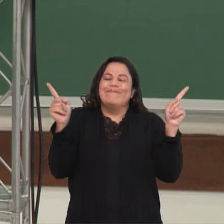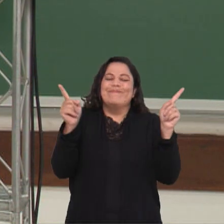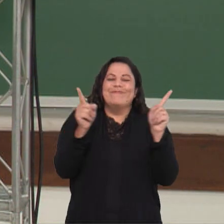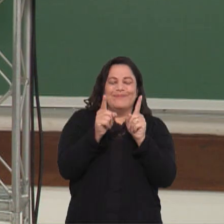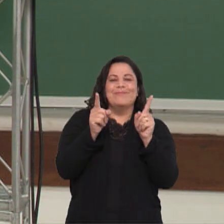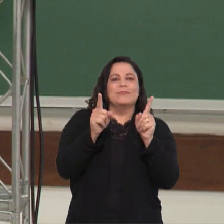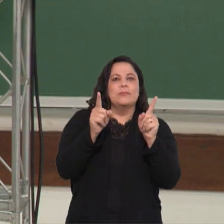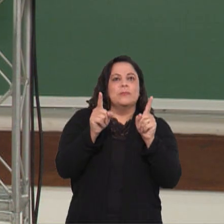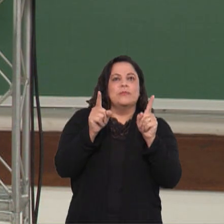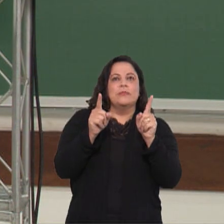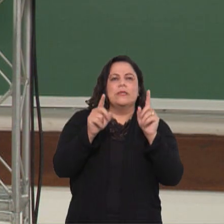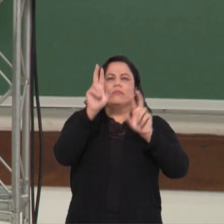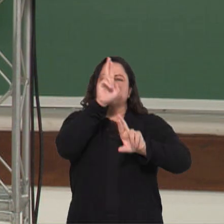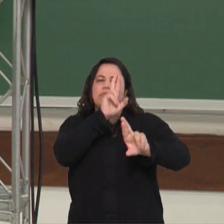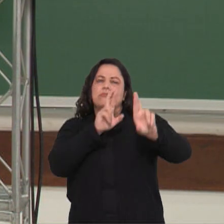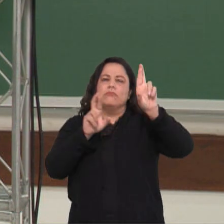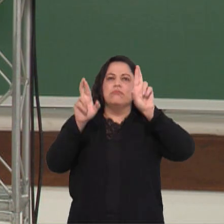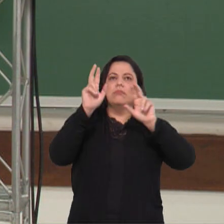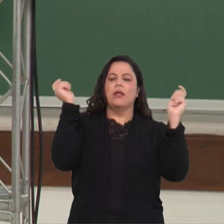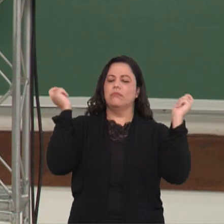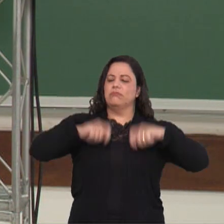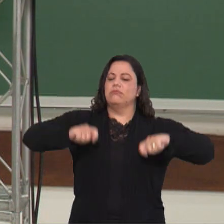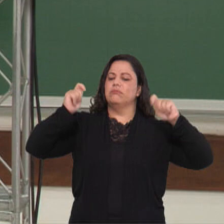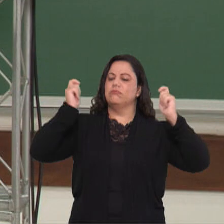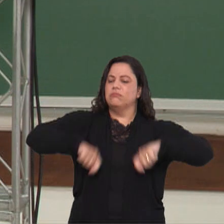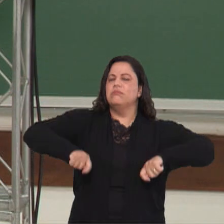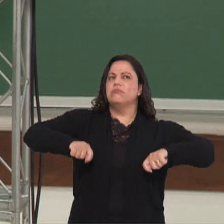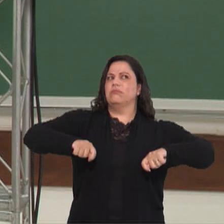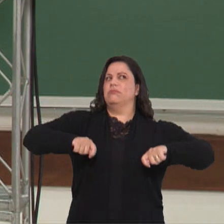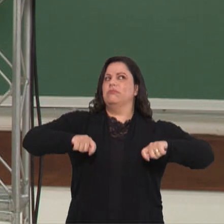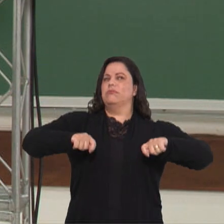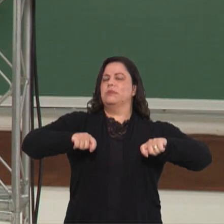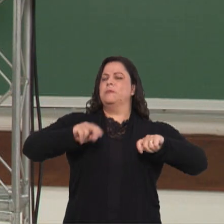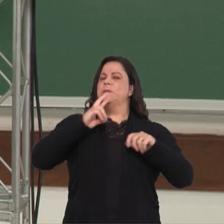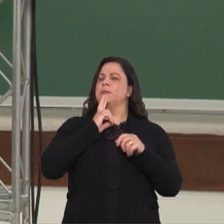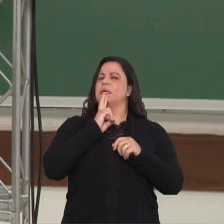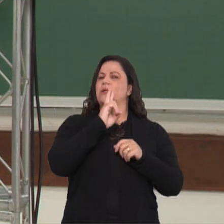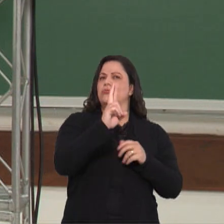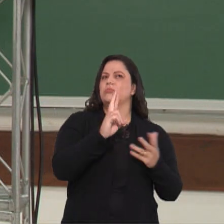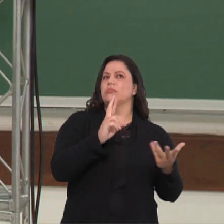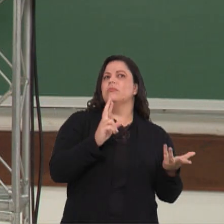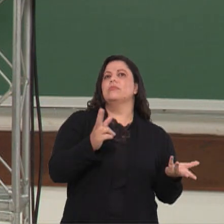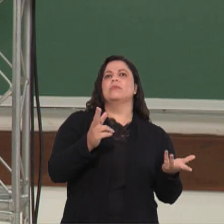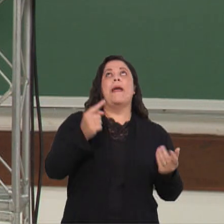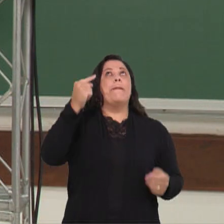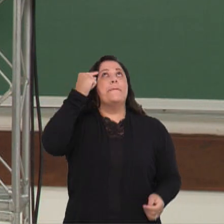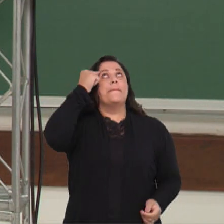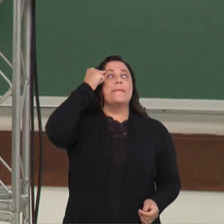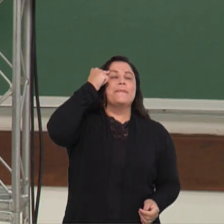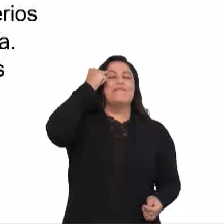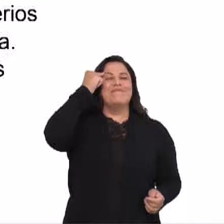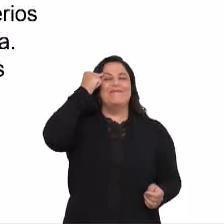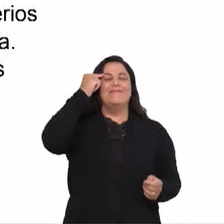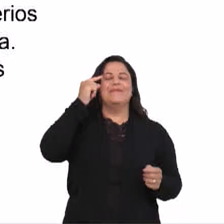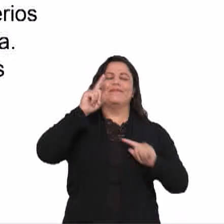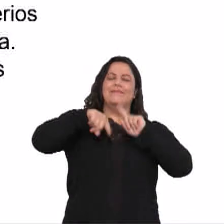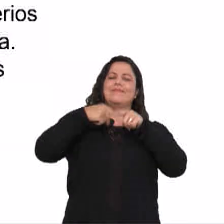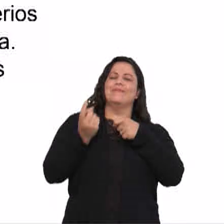vai, né, analisar aí as possibilidades de resposta. Pensa um pouquinho aí e a gente já volta.